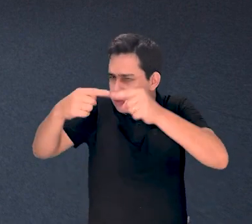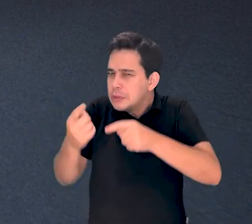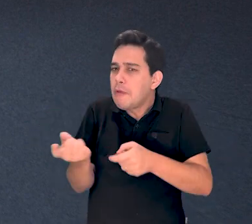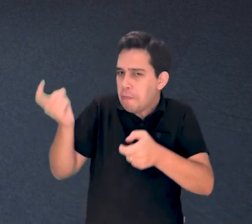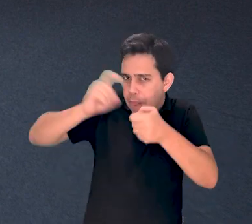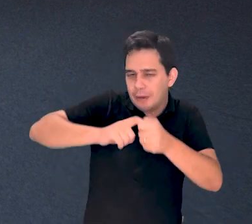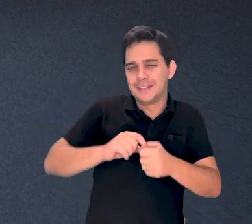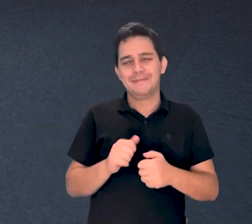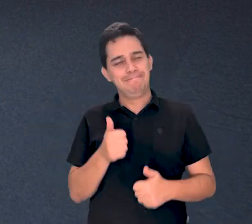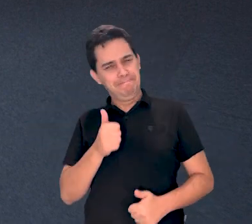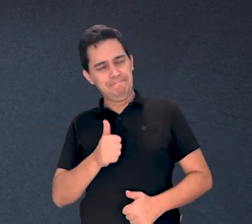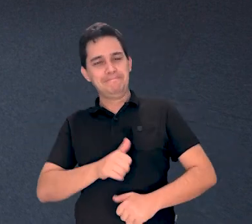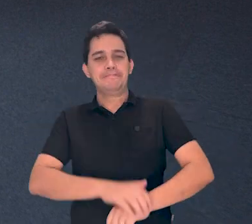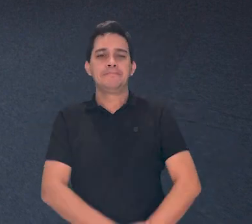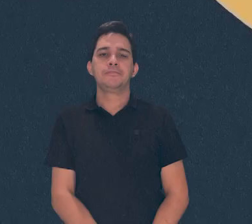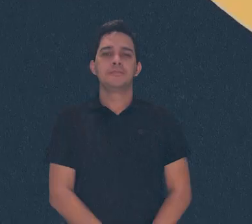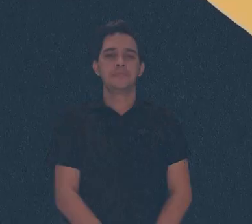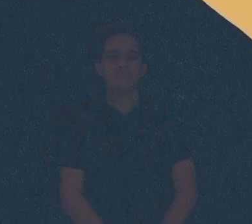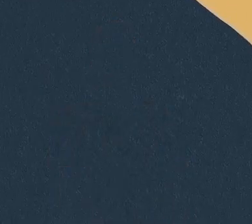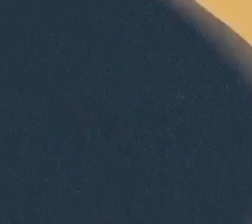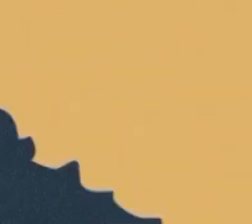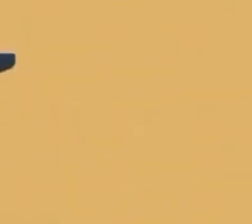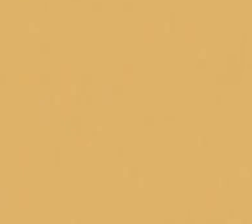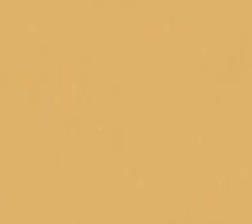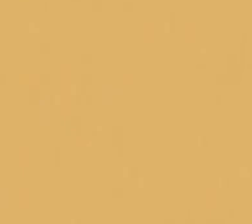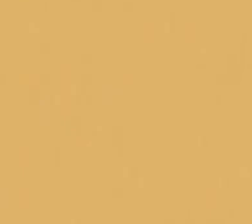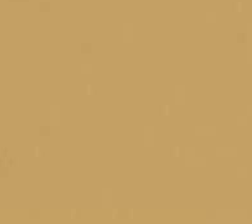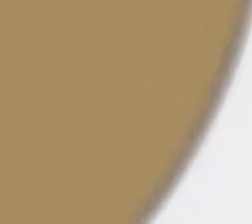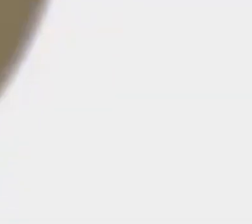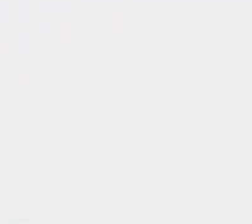não saiu daí voltamos em instantes e